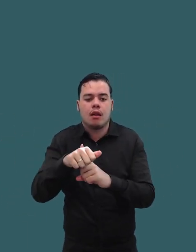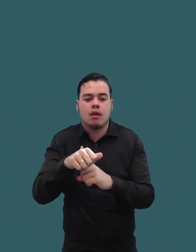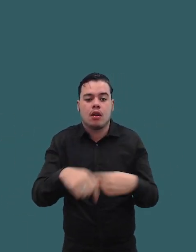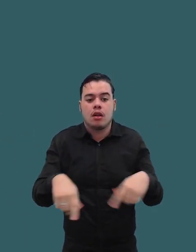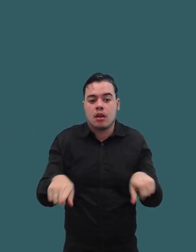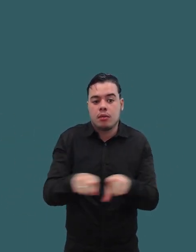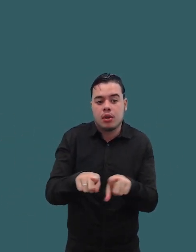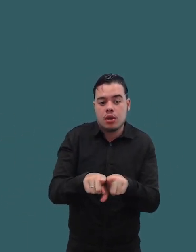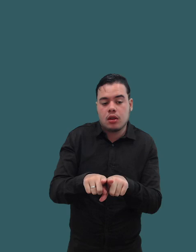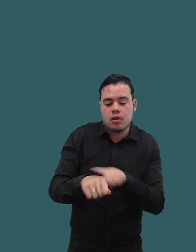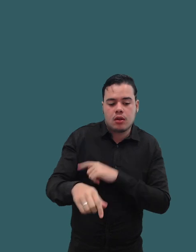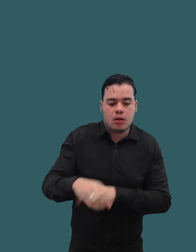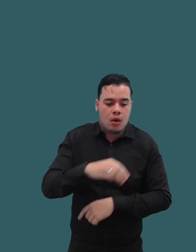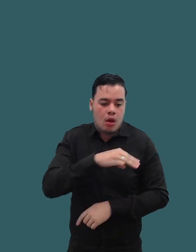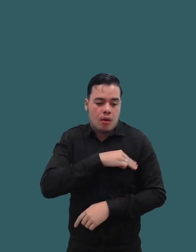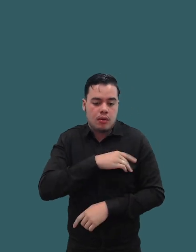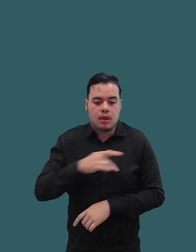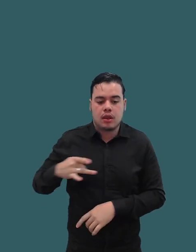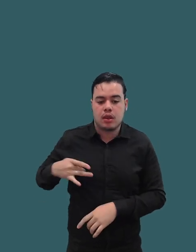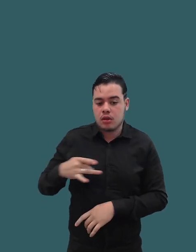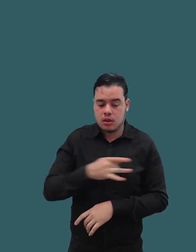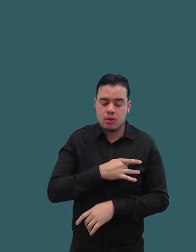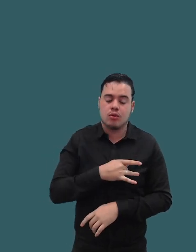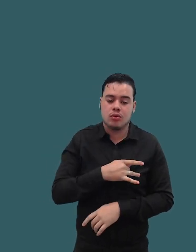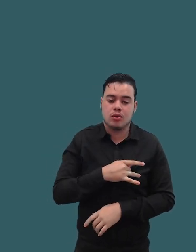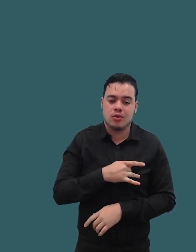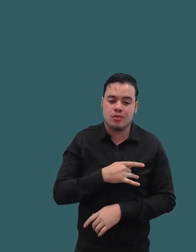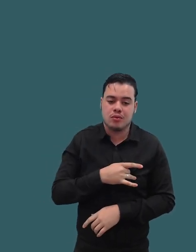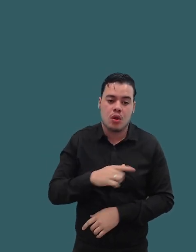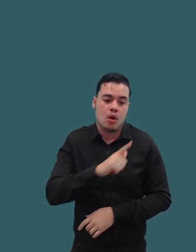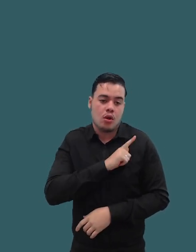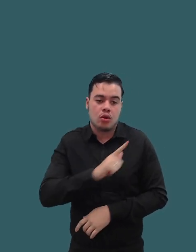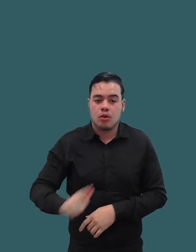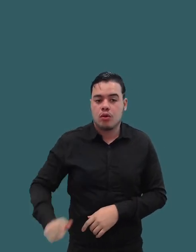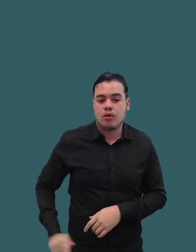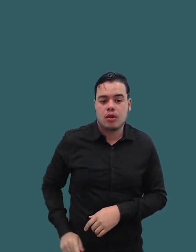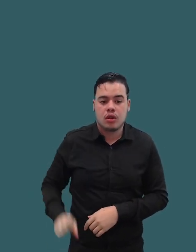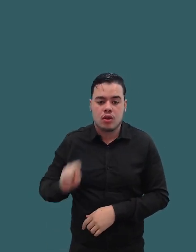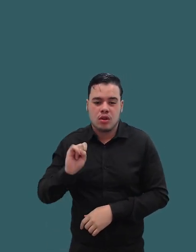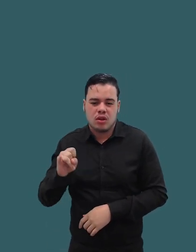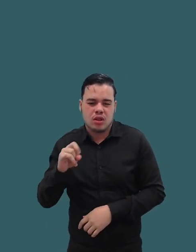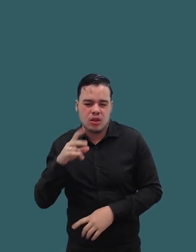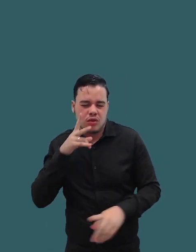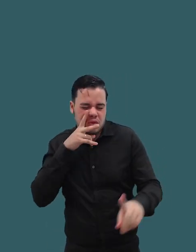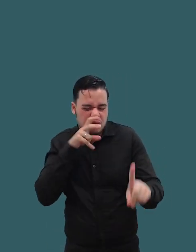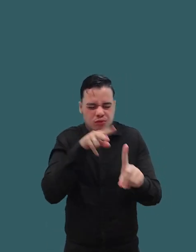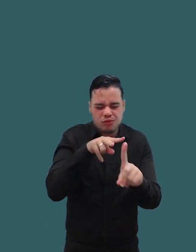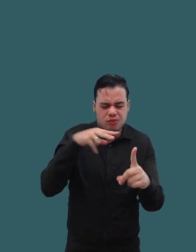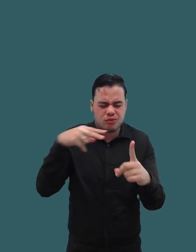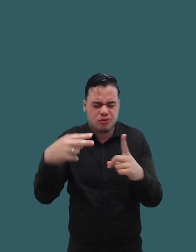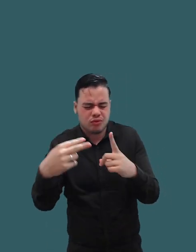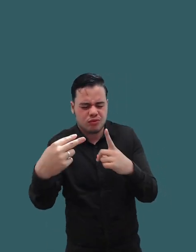da Saúde, outras demandas de governo, se a gente for olhar o nosso campo intersetorial.